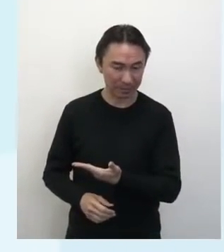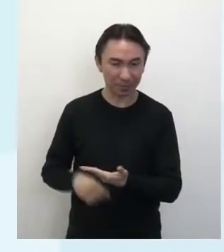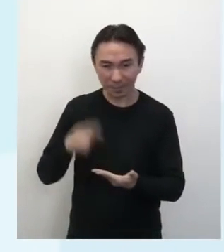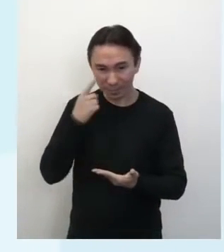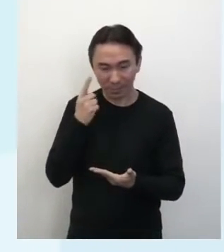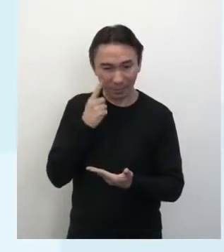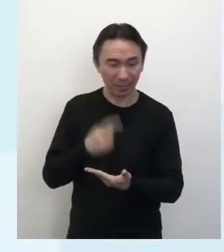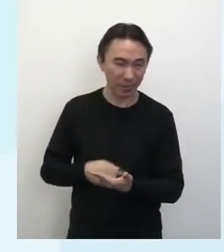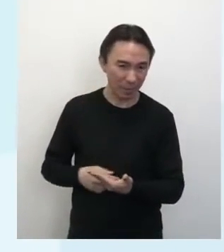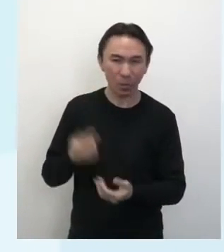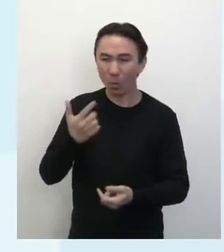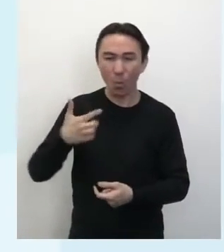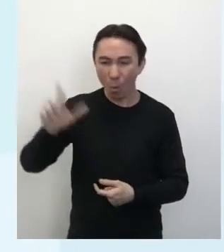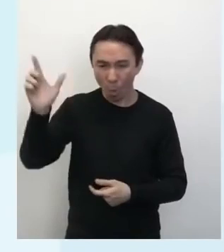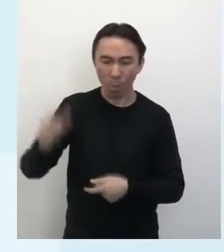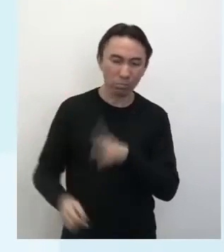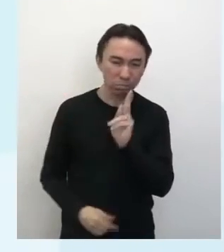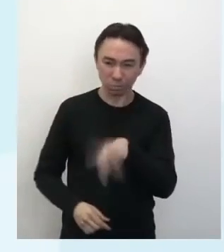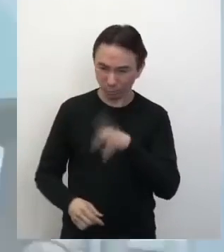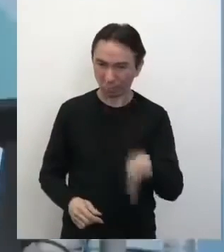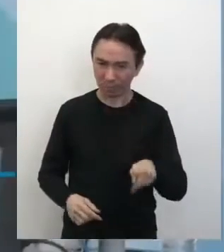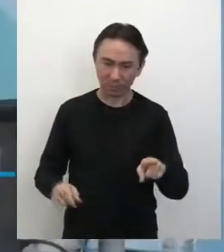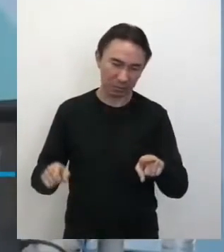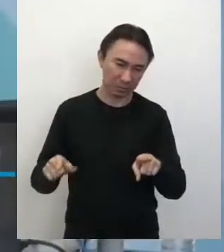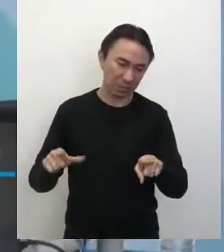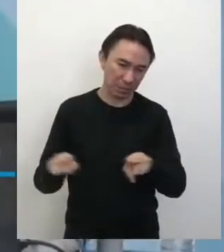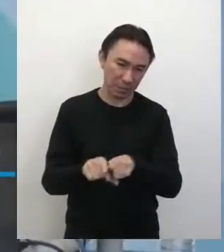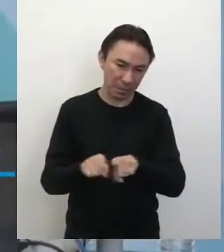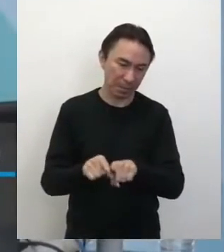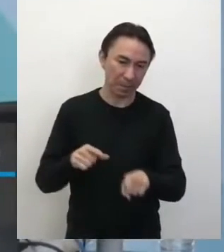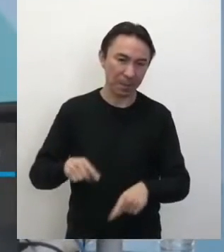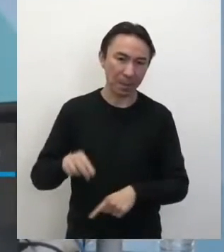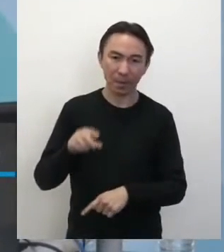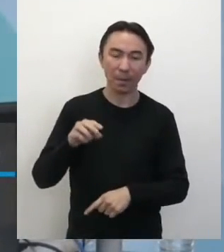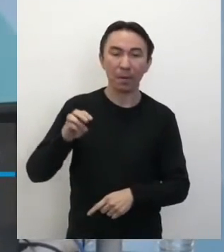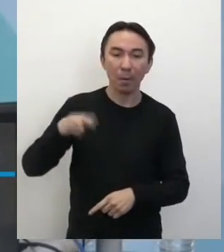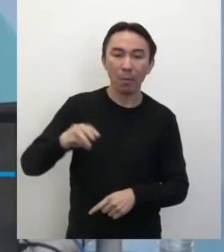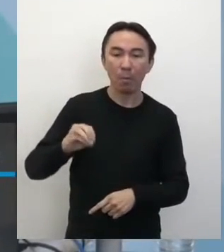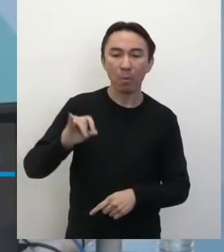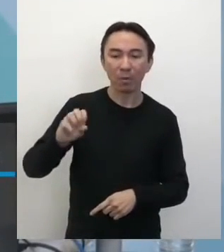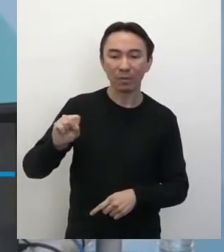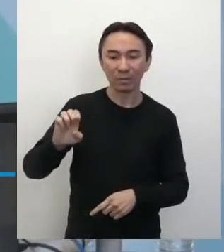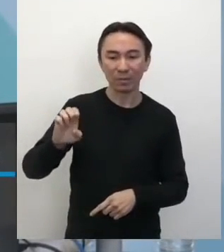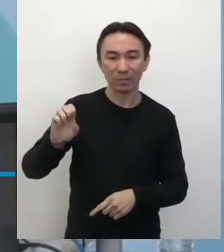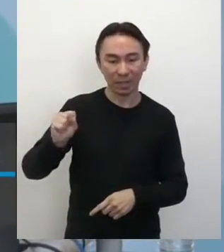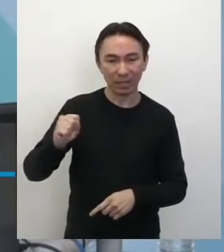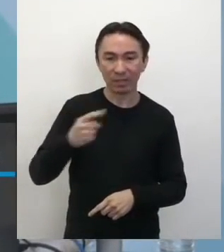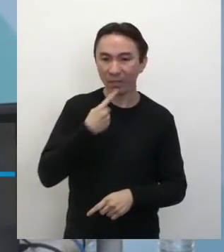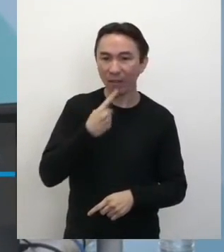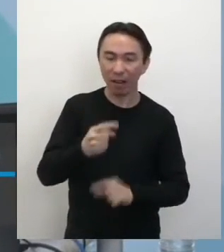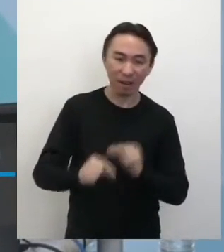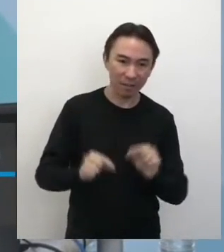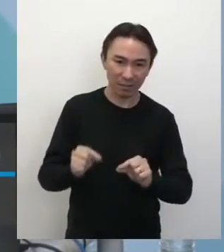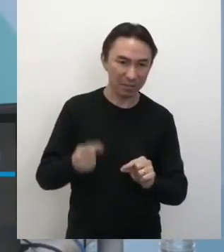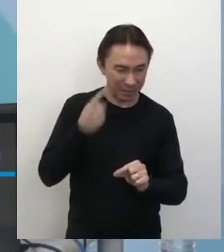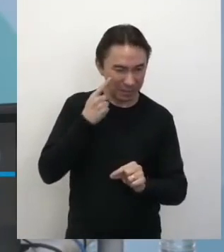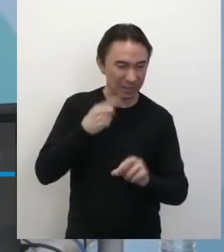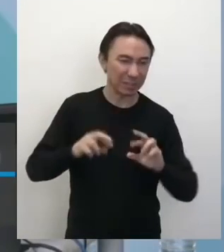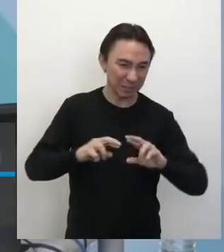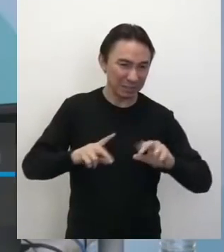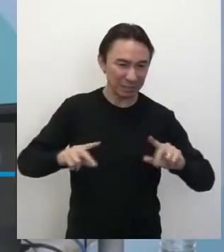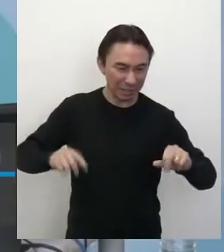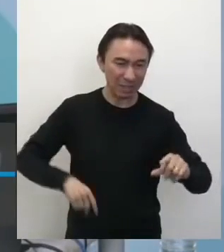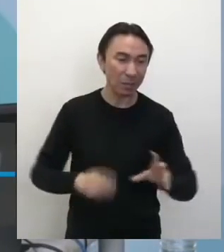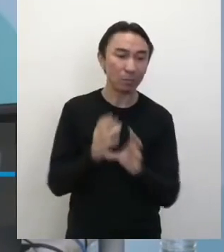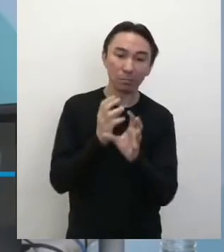professores já até colocando aqui antes, ó, o professor Moisés colocando a ideia de alqueires, hectares e legal, acres, né? muito bom. Que